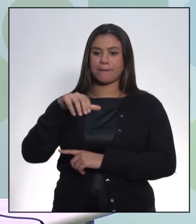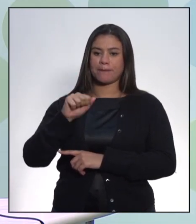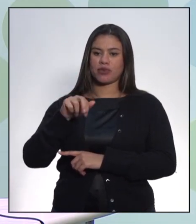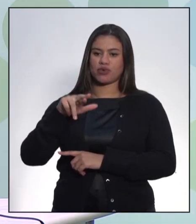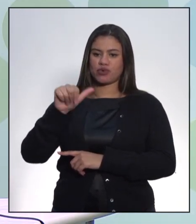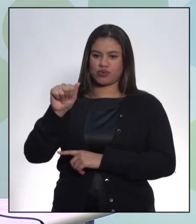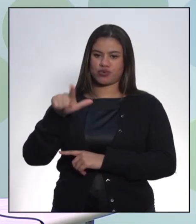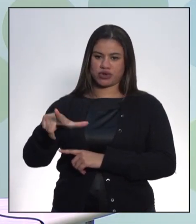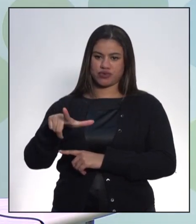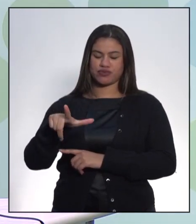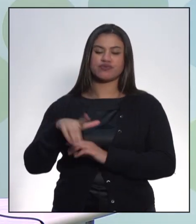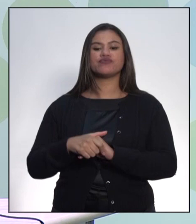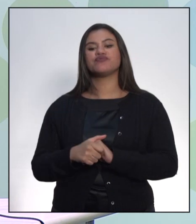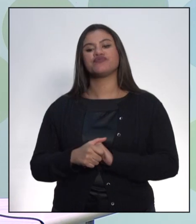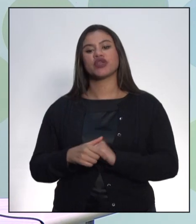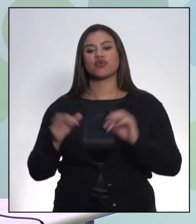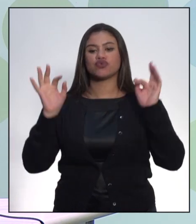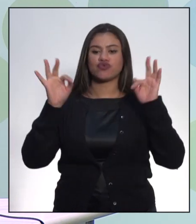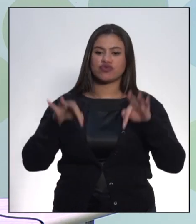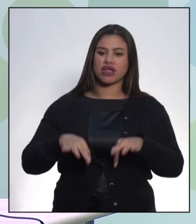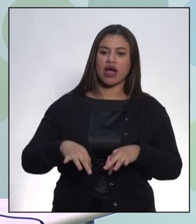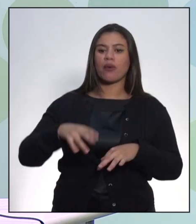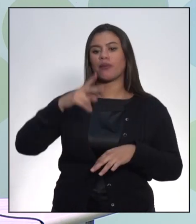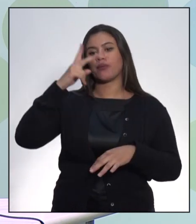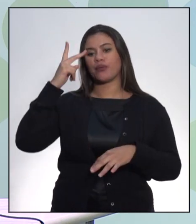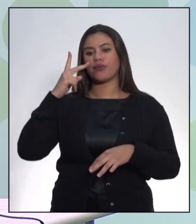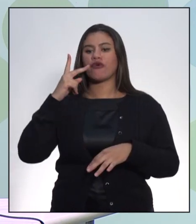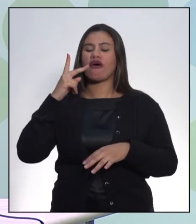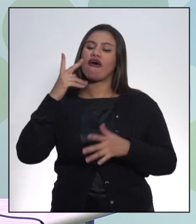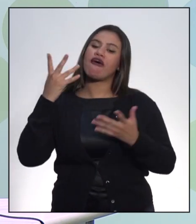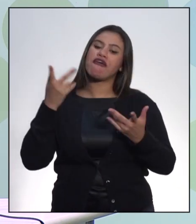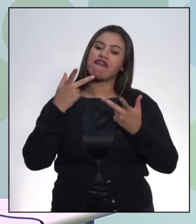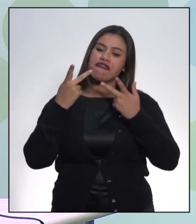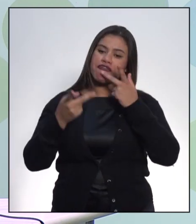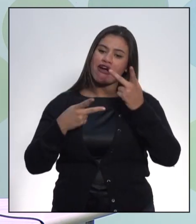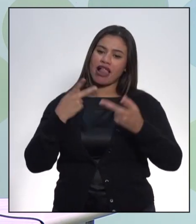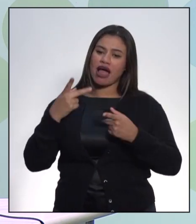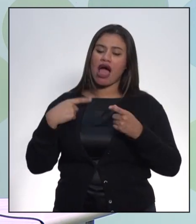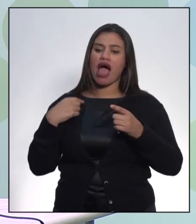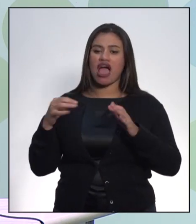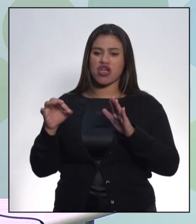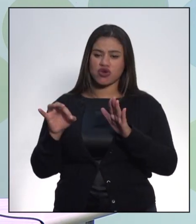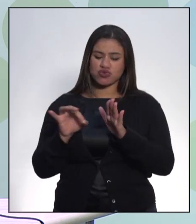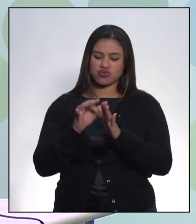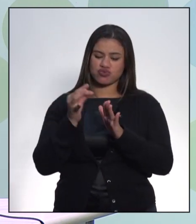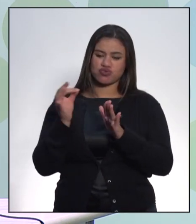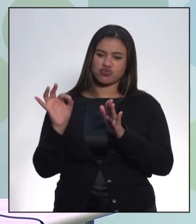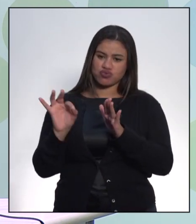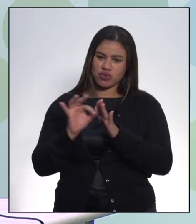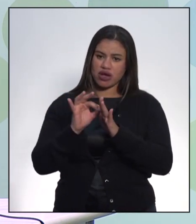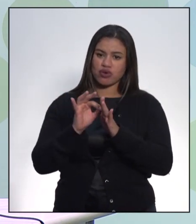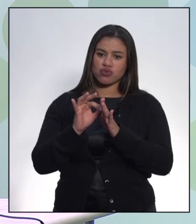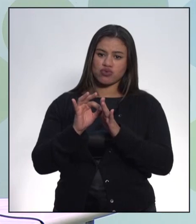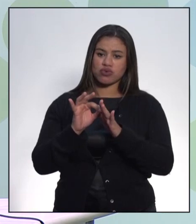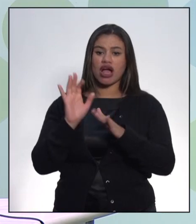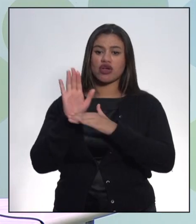né? Então, no final alguém fala: "Nossa, olha só, eu já servi de agulha a muita linha ordinária", né?